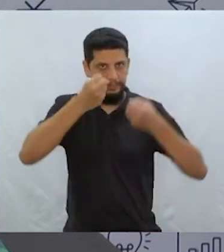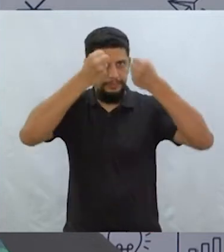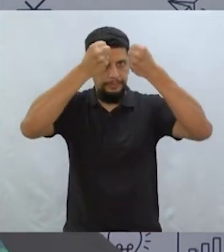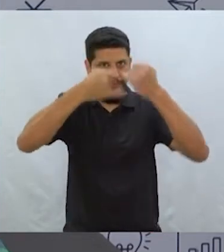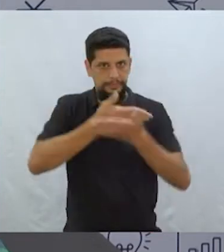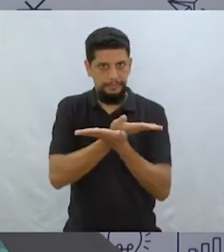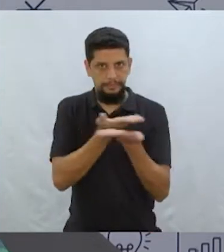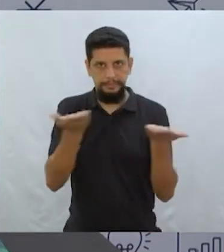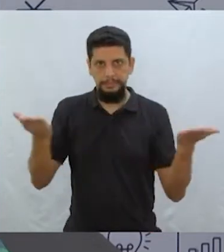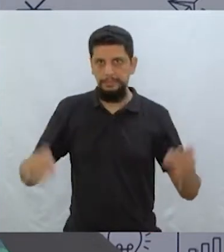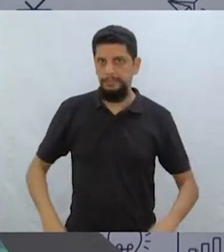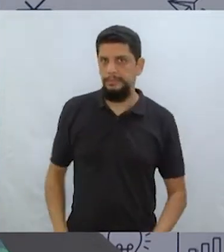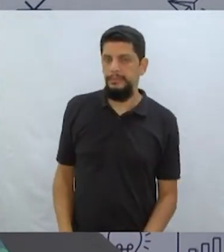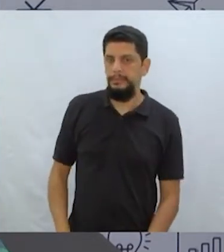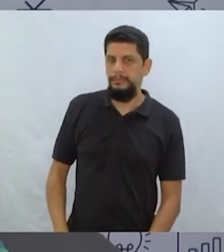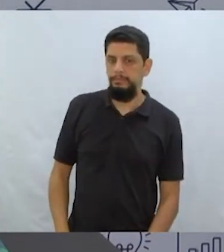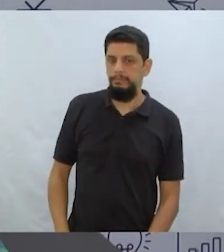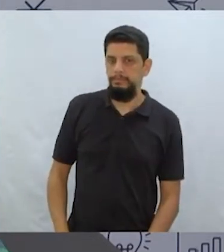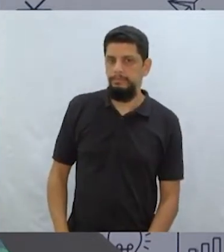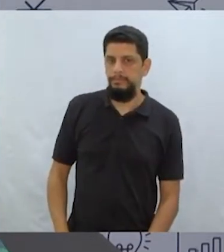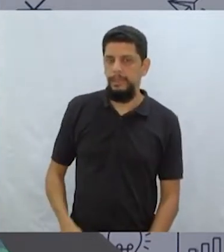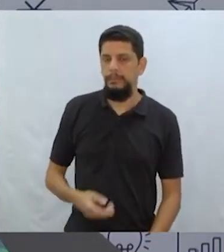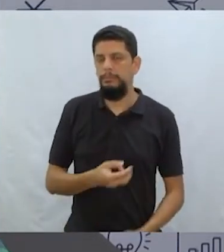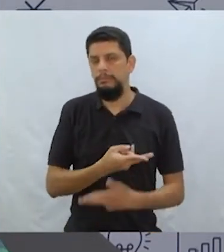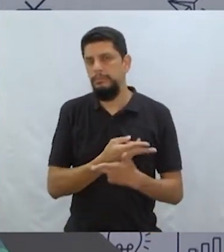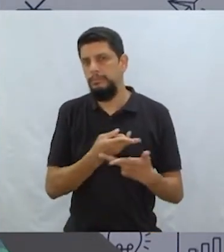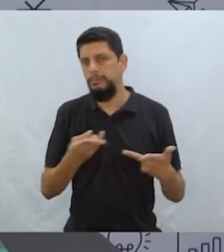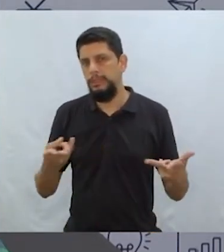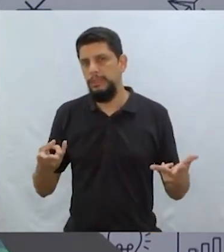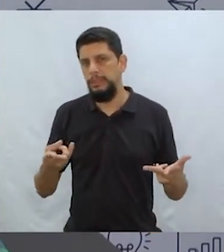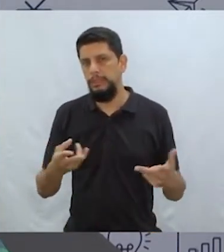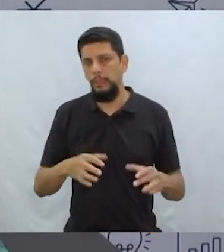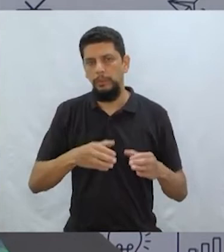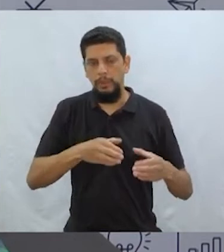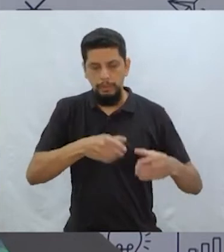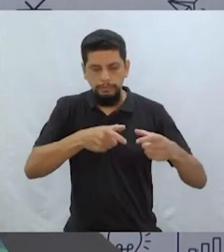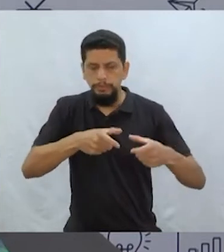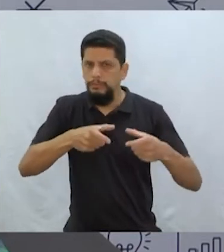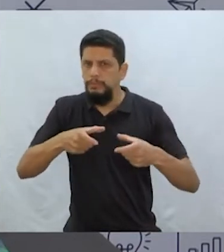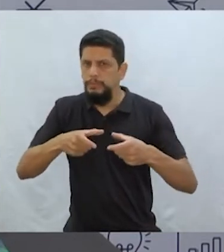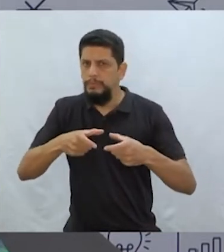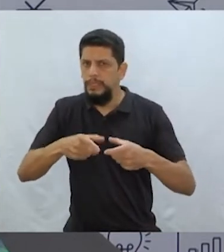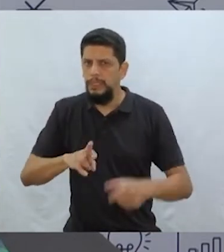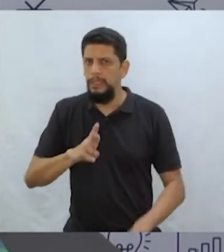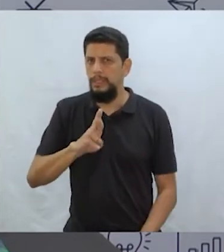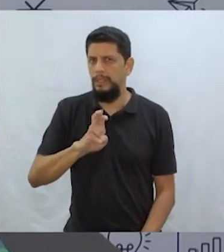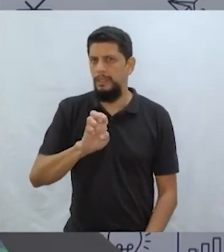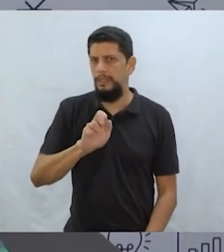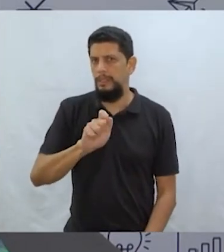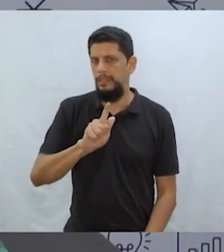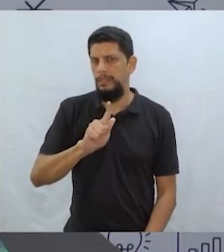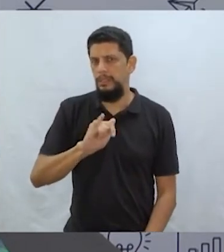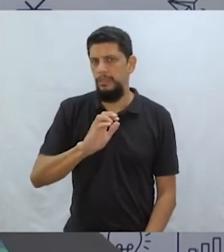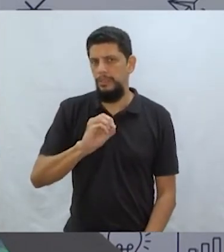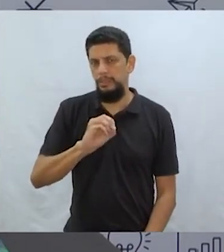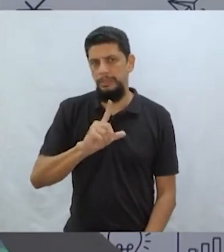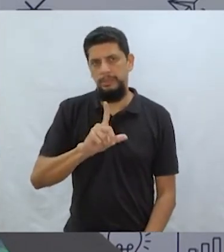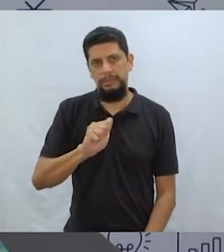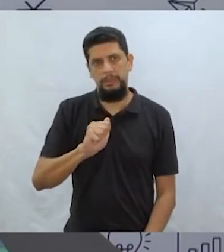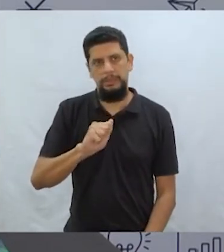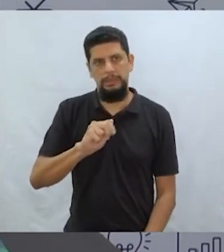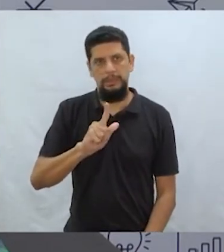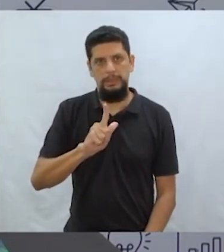uma coisa bem importante para vocês que é algo que nós chamamos de regionalismo certo então o que que nós vamos